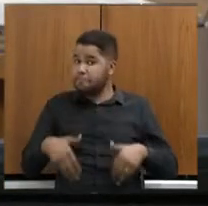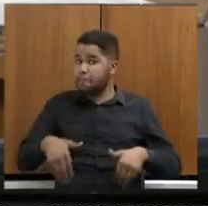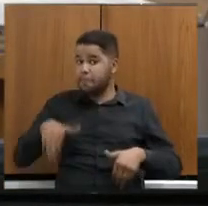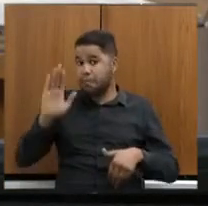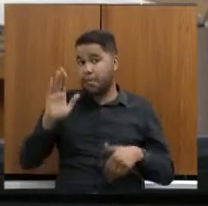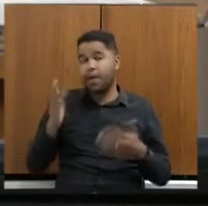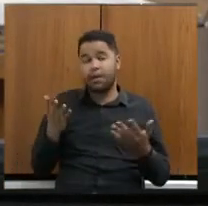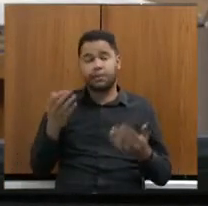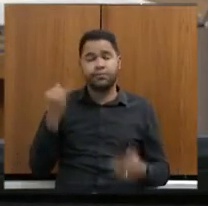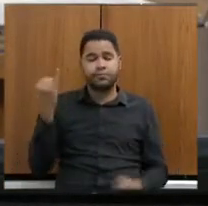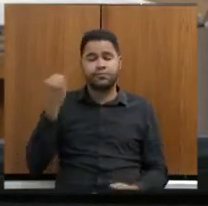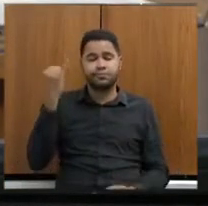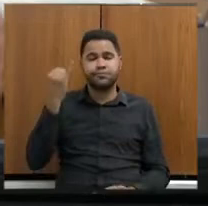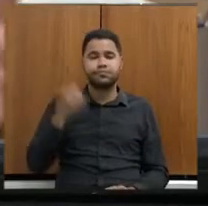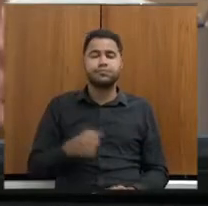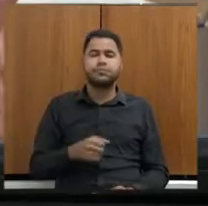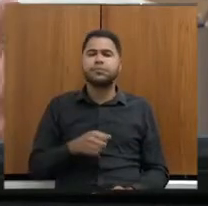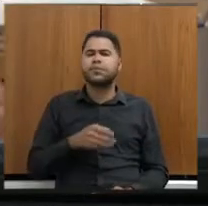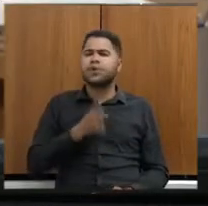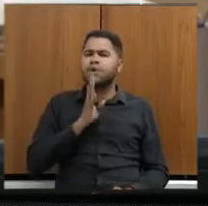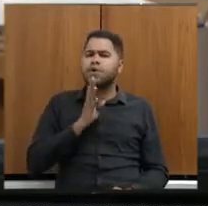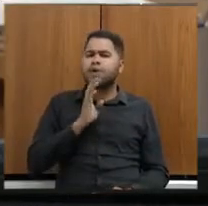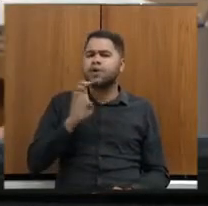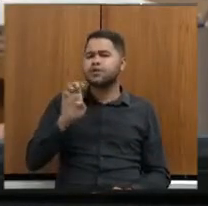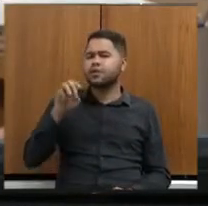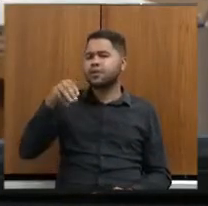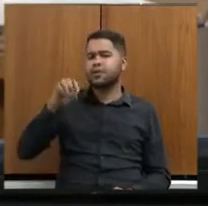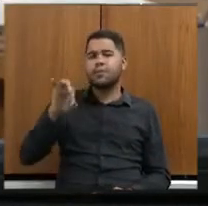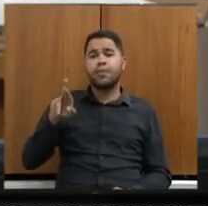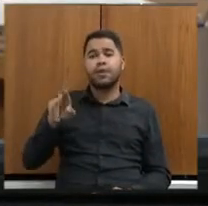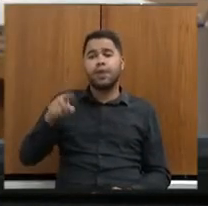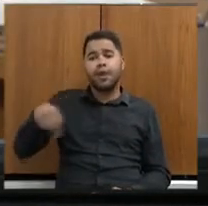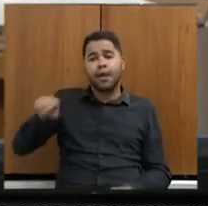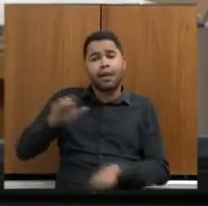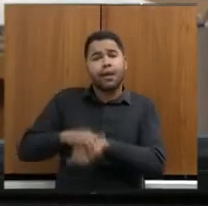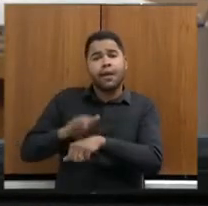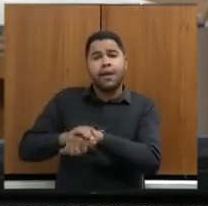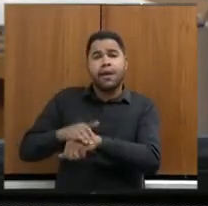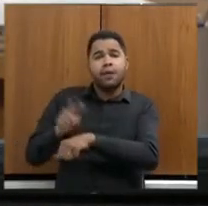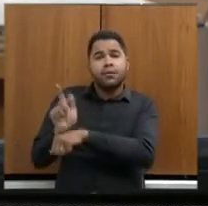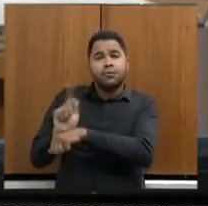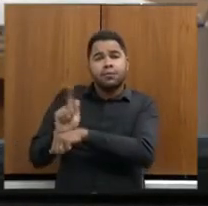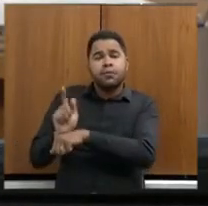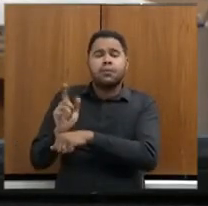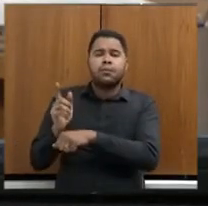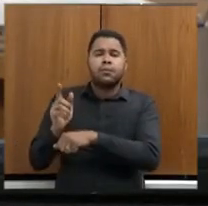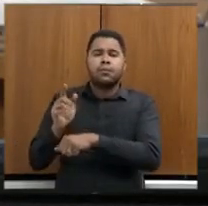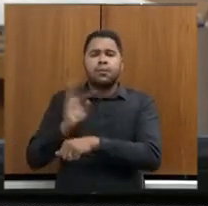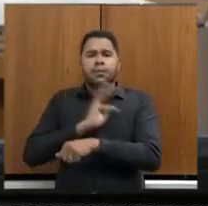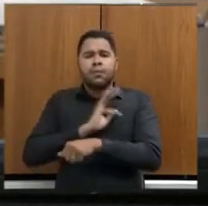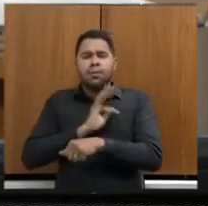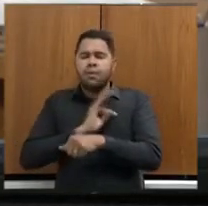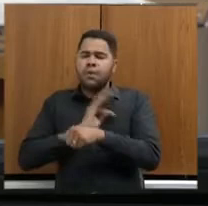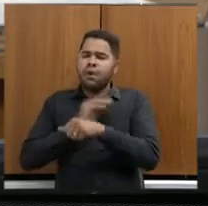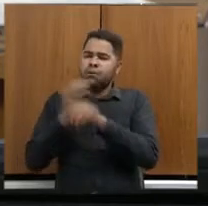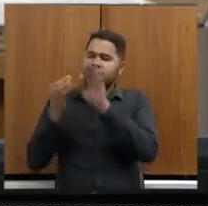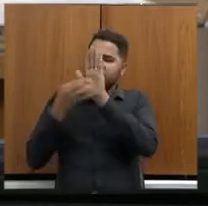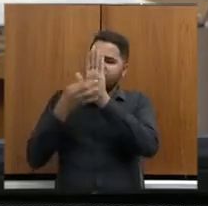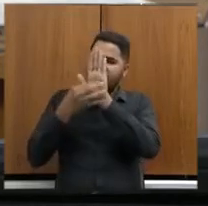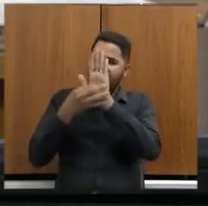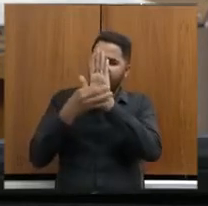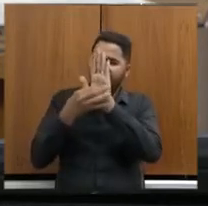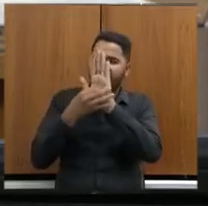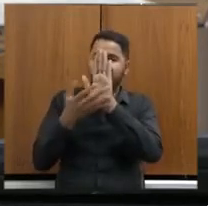eu acho que é fundamental Quem co as matérias são os próprios gestores né matéria são os testes estão lá na ponta que dá uma sugestões